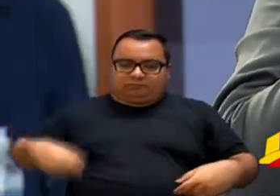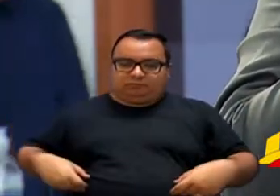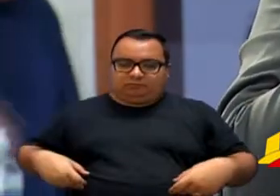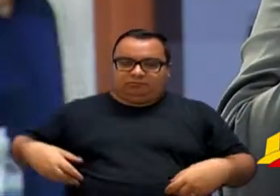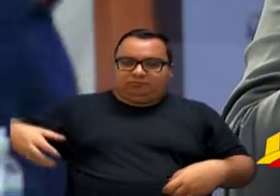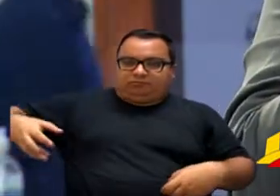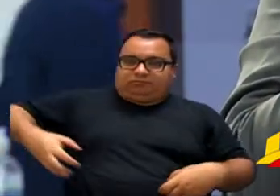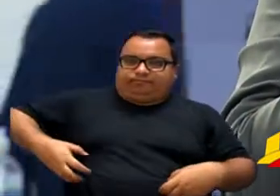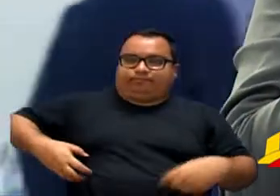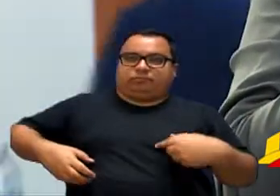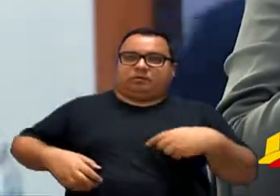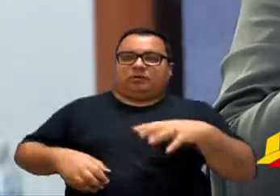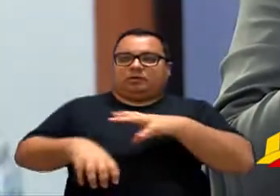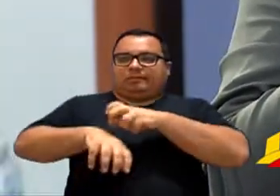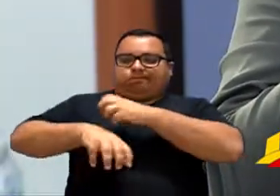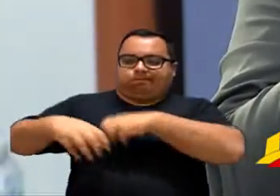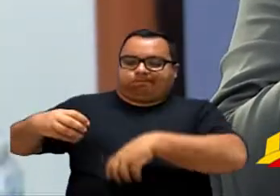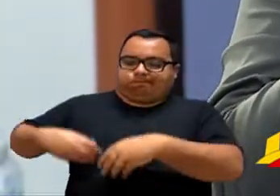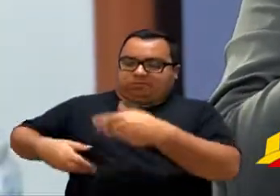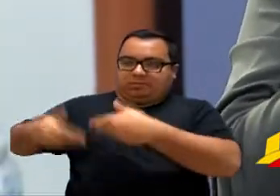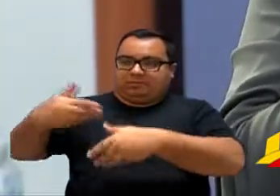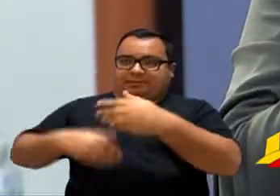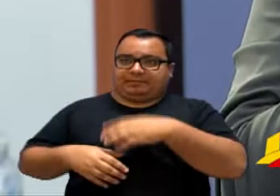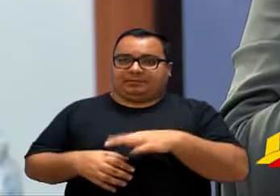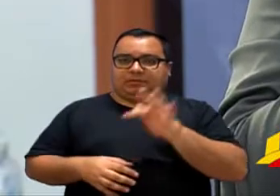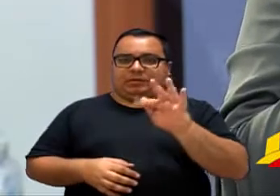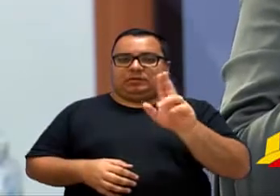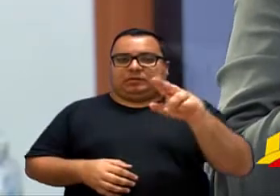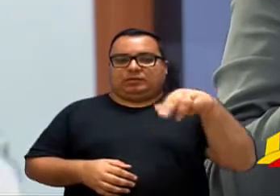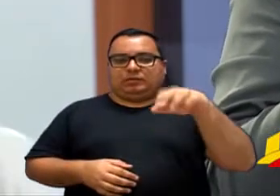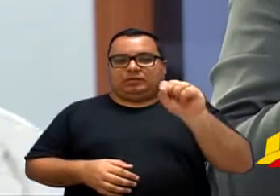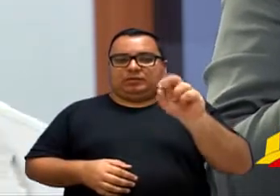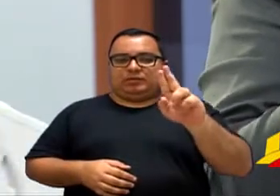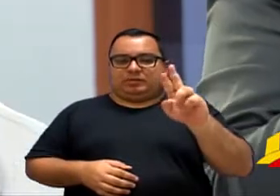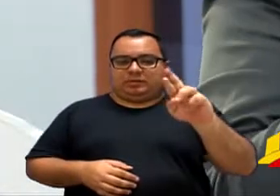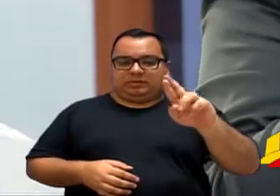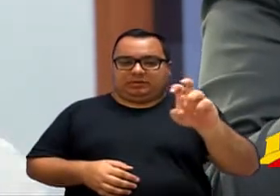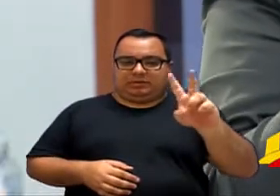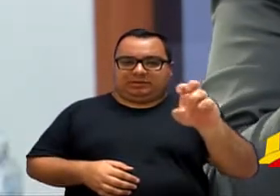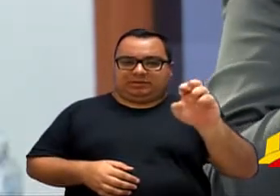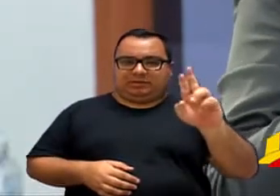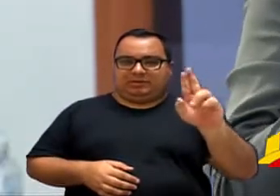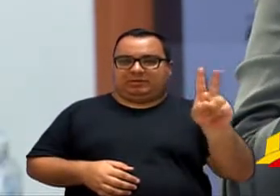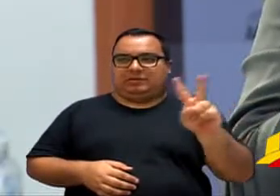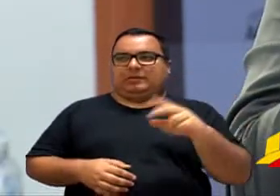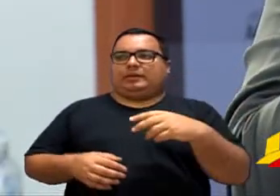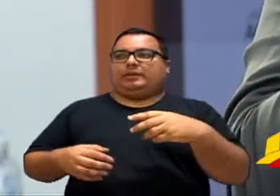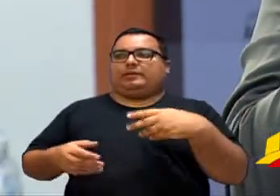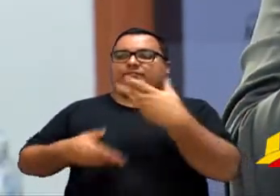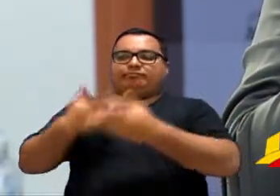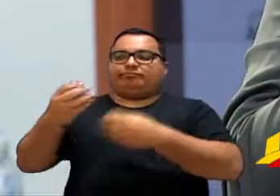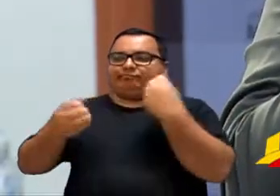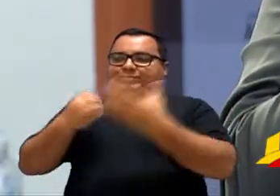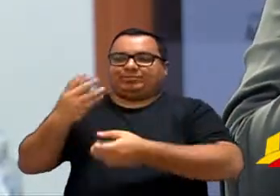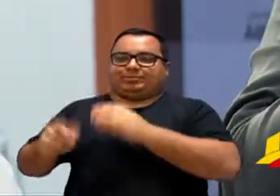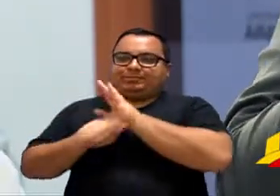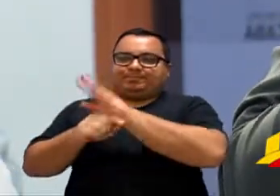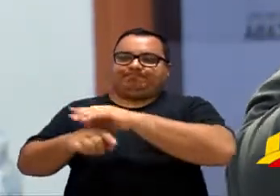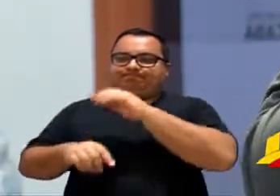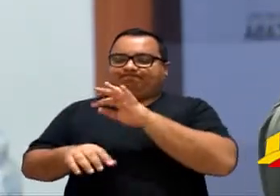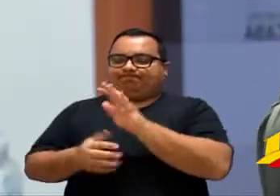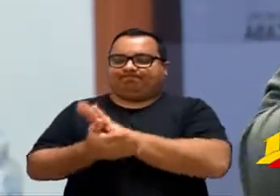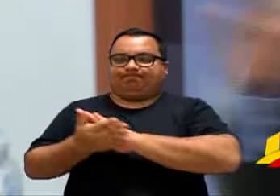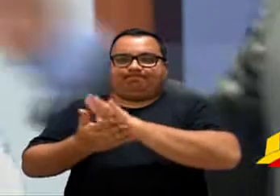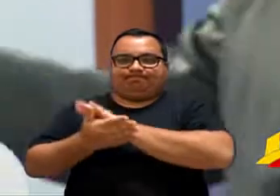nem algodão nem esparadrapo não serve não tá fornecendo nada para família eu pedi para vir no gabinete eu vou conversar lá